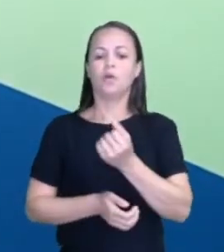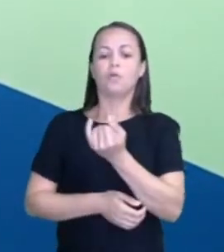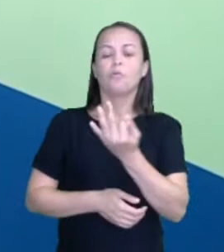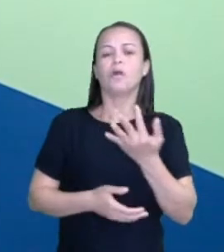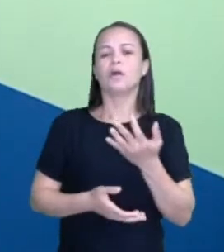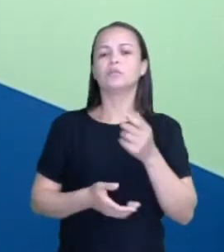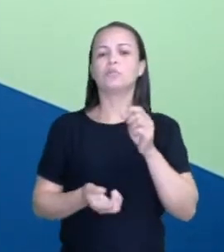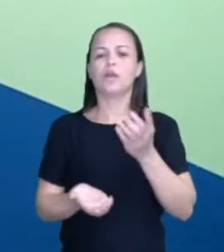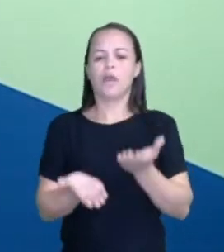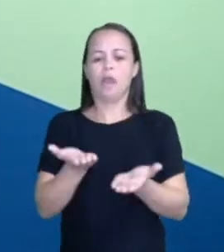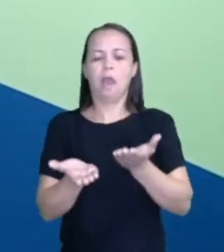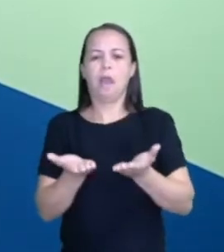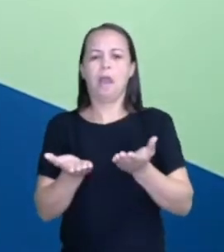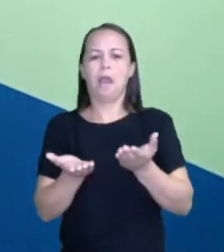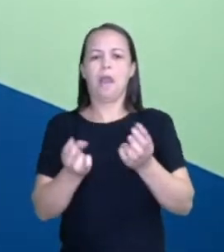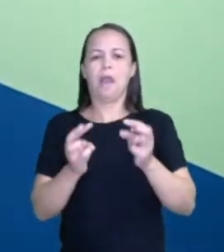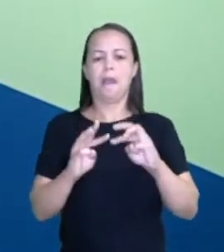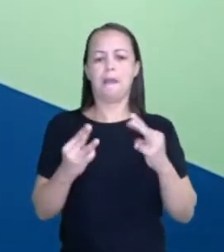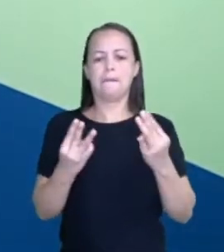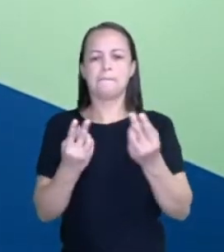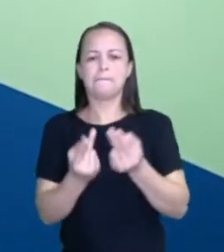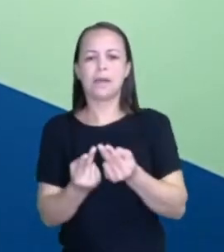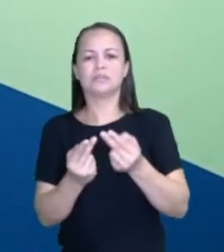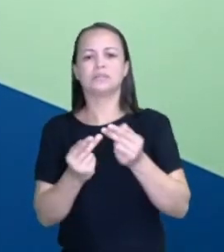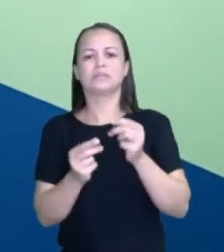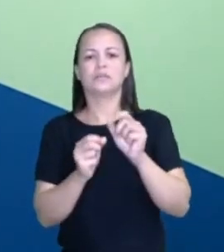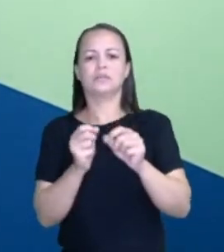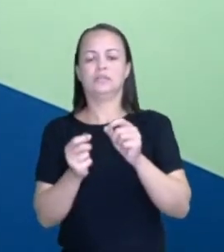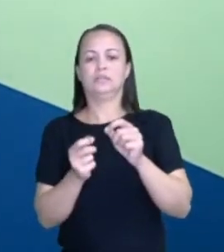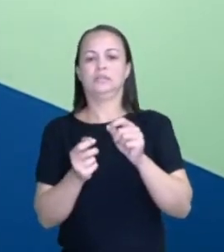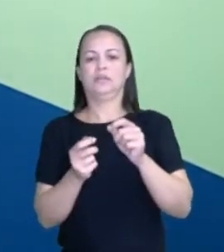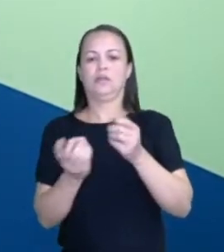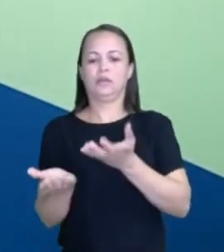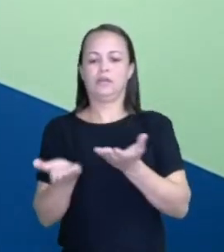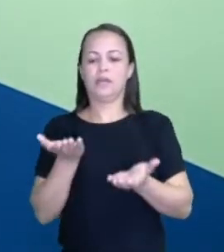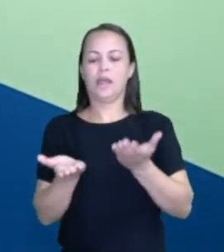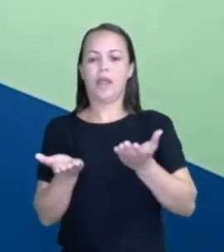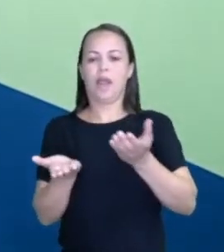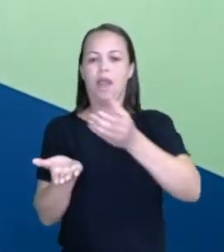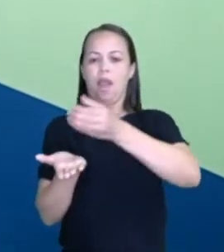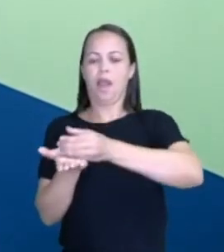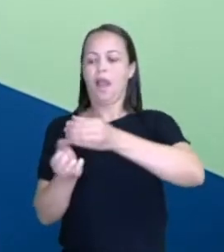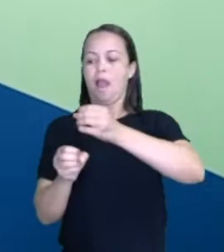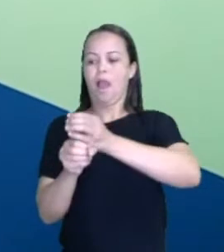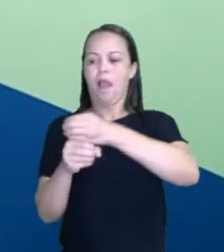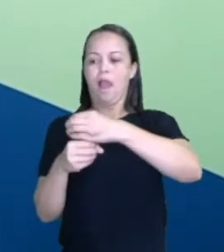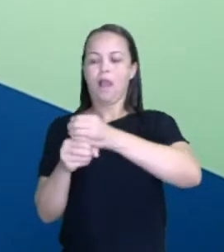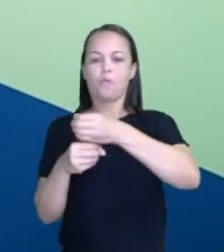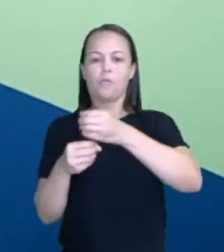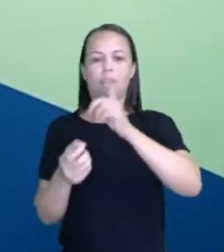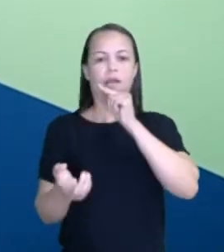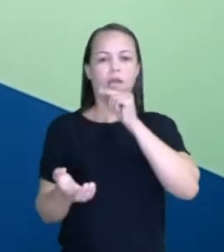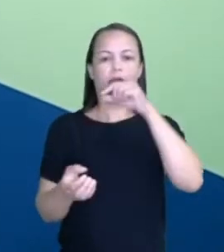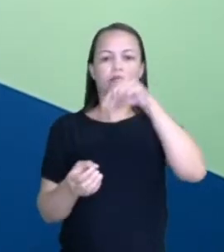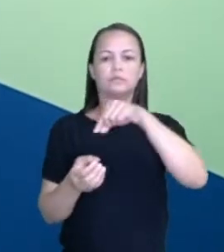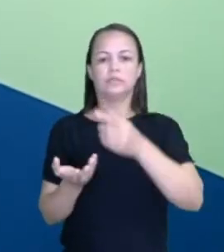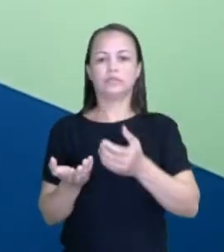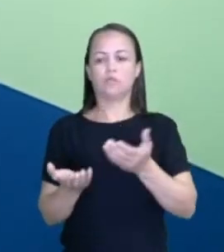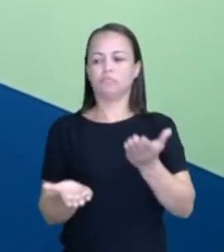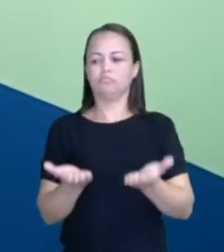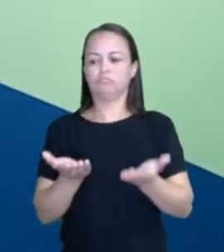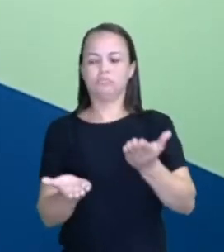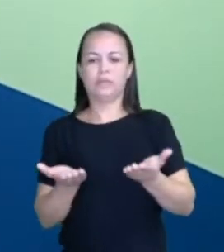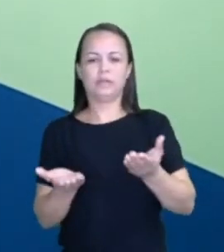a massa dessa garrafinha de água que está aqui, no pratinho do lado direito? Né? Quanto vale esse pezinho